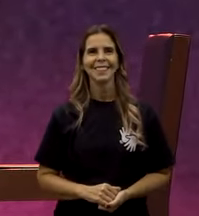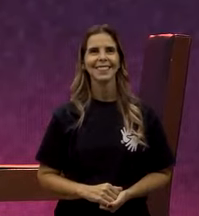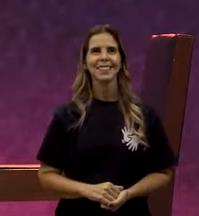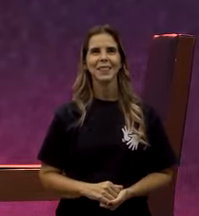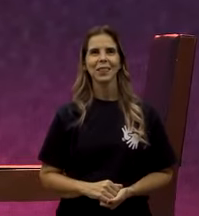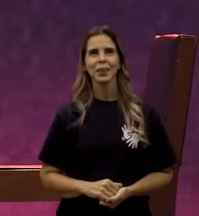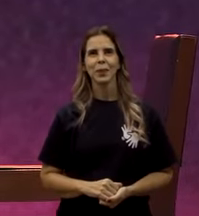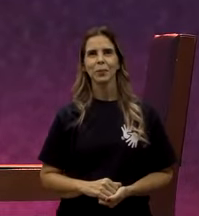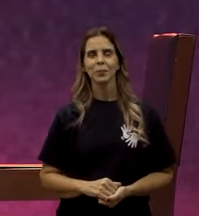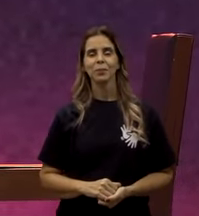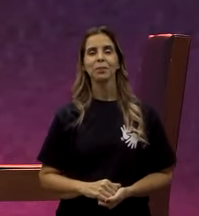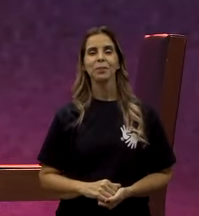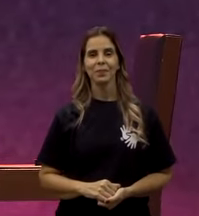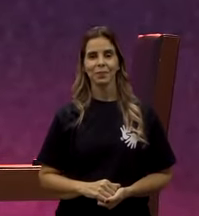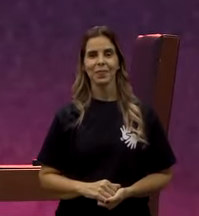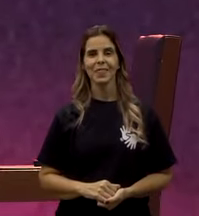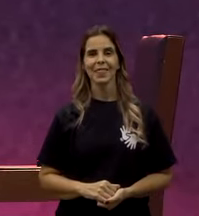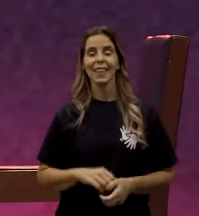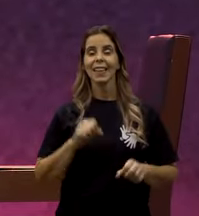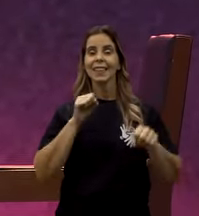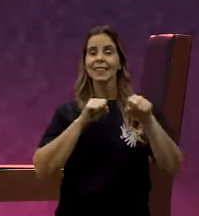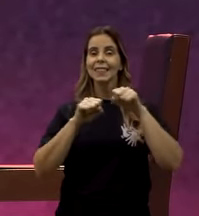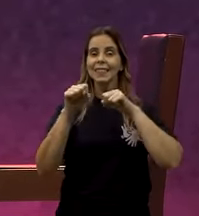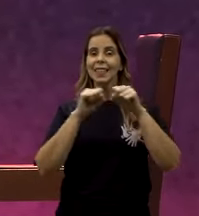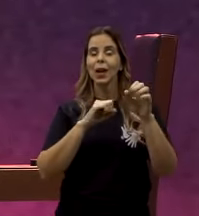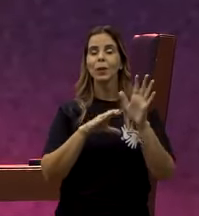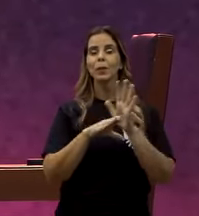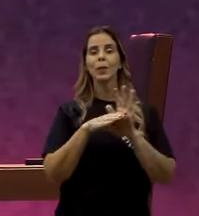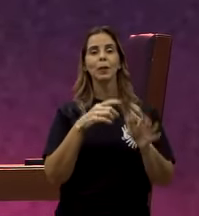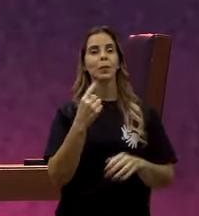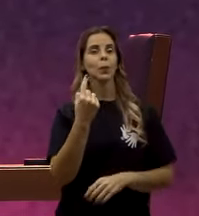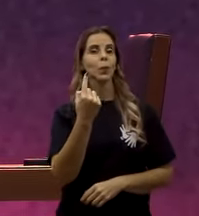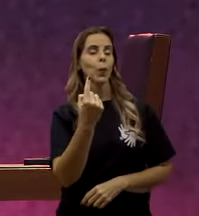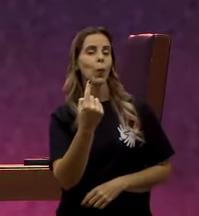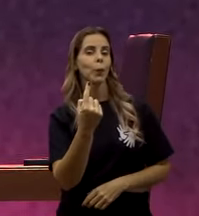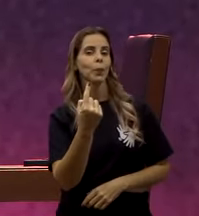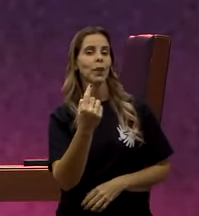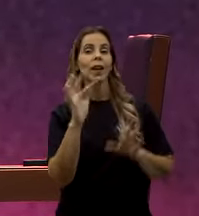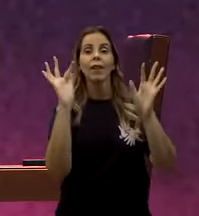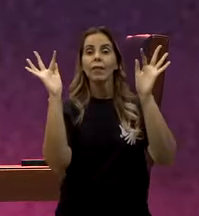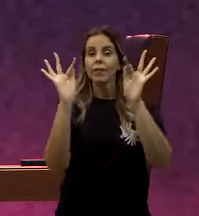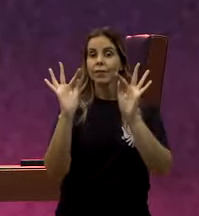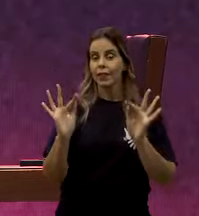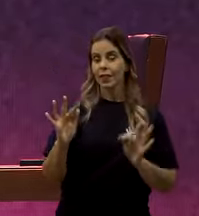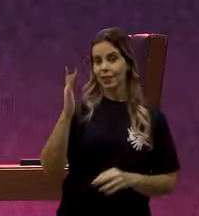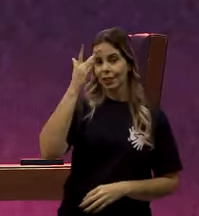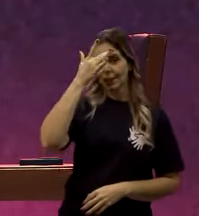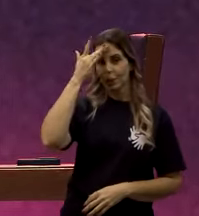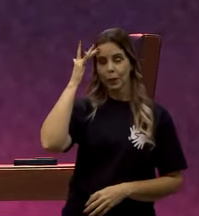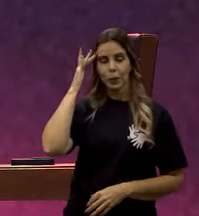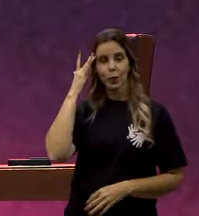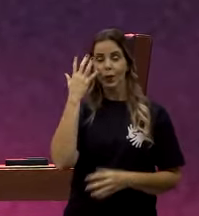salb Capítulo 1 diz assim como é feliz aquele que não segue o conselho dos SOS olha que coisa é feliz